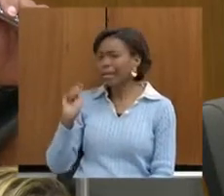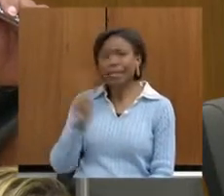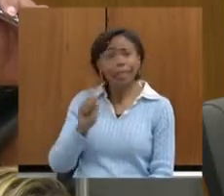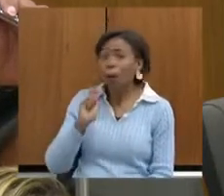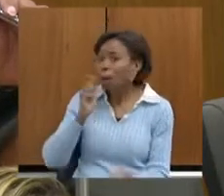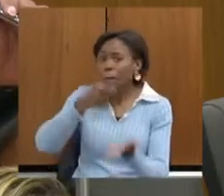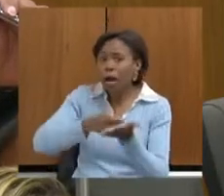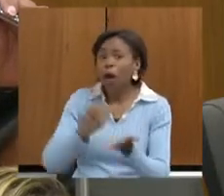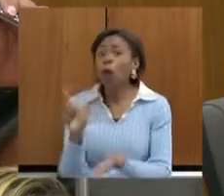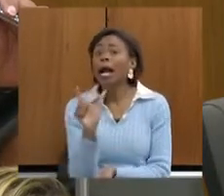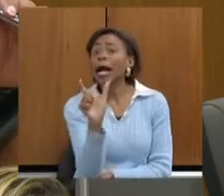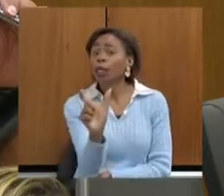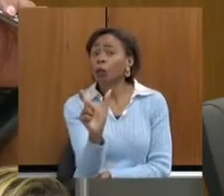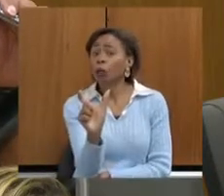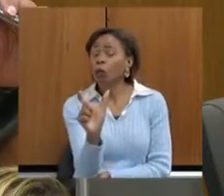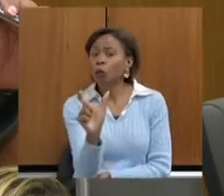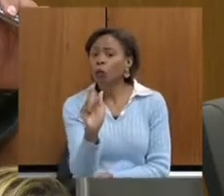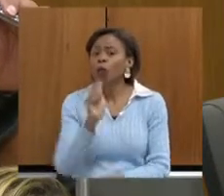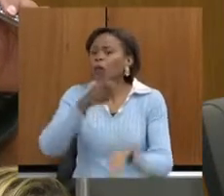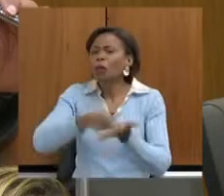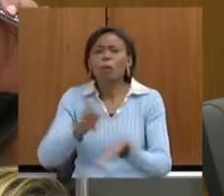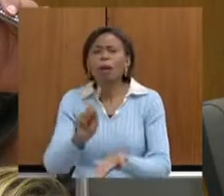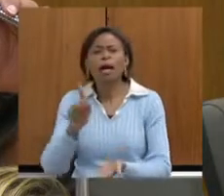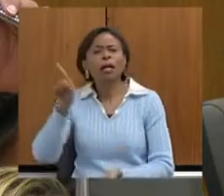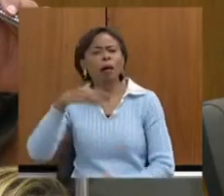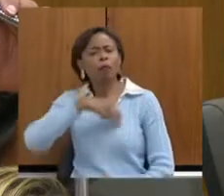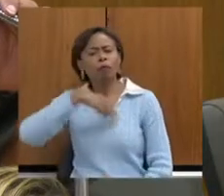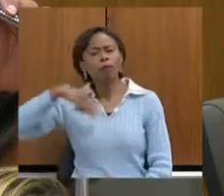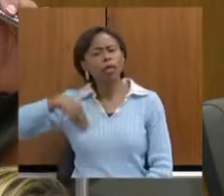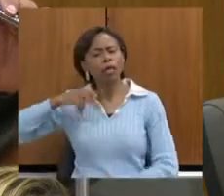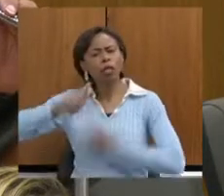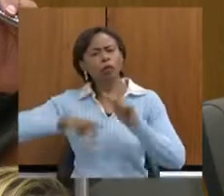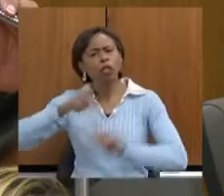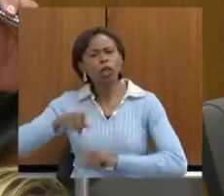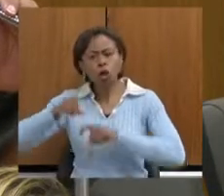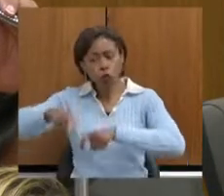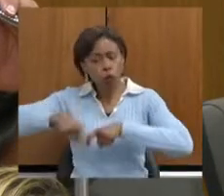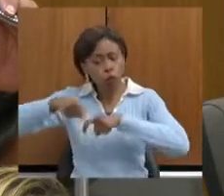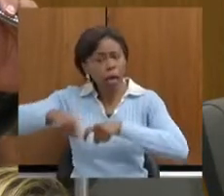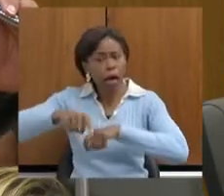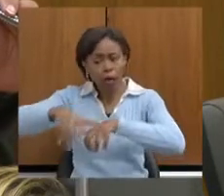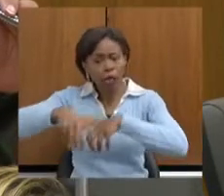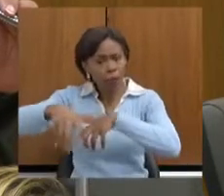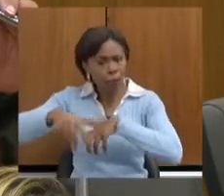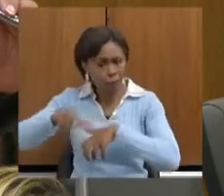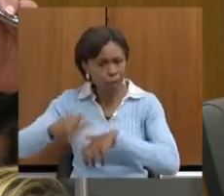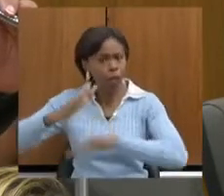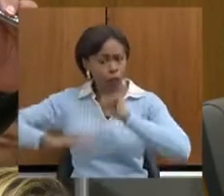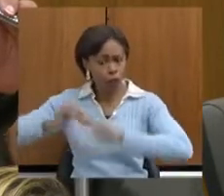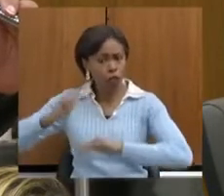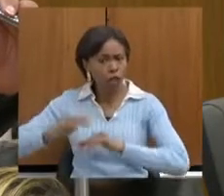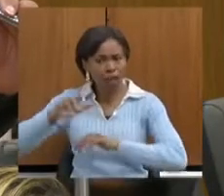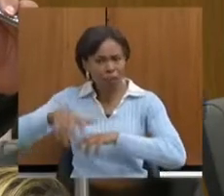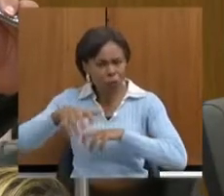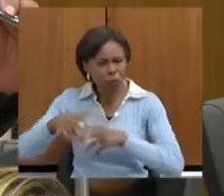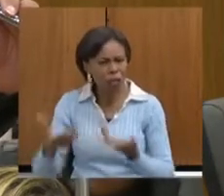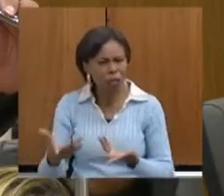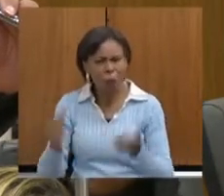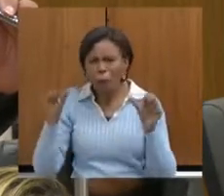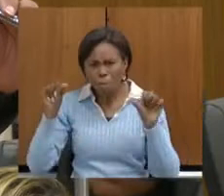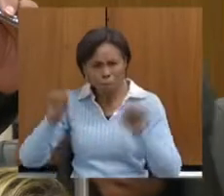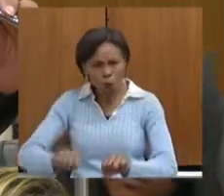os cartão para o pessoal de Mariana os garimpeiros séculos garimpeiro é pior do que todos